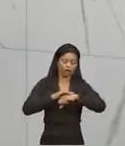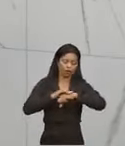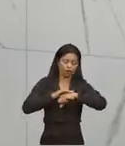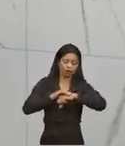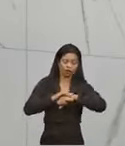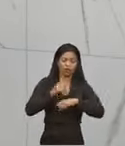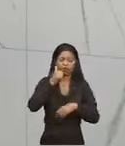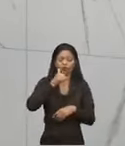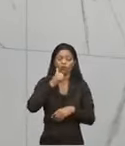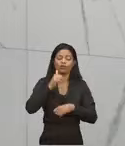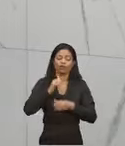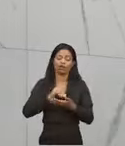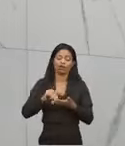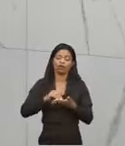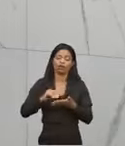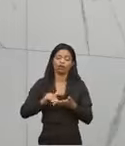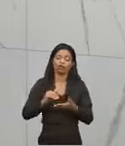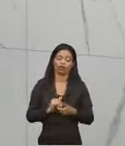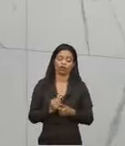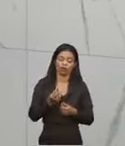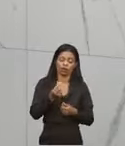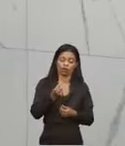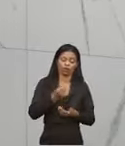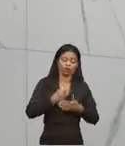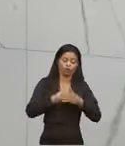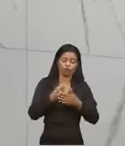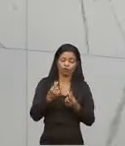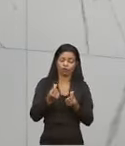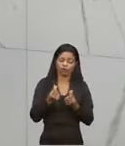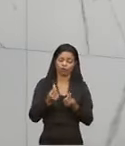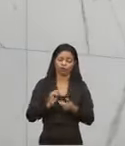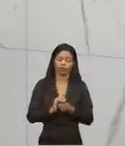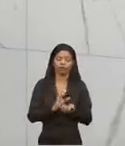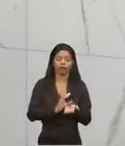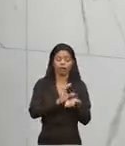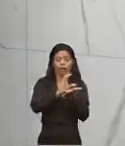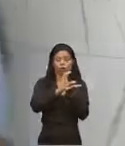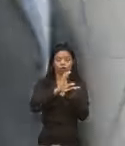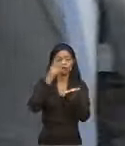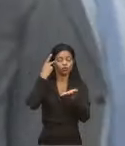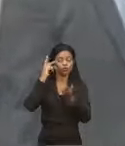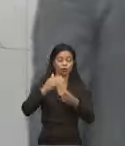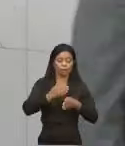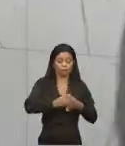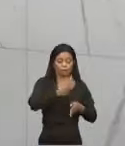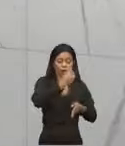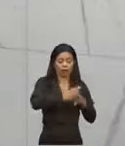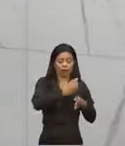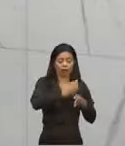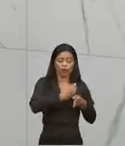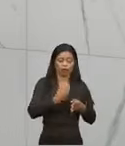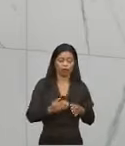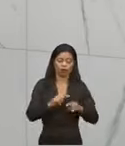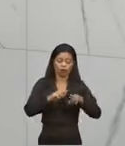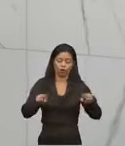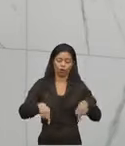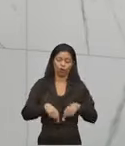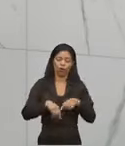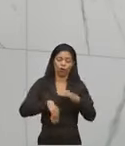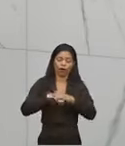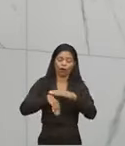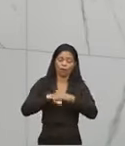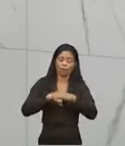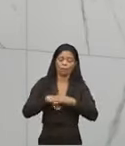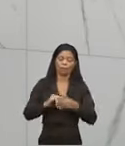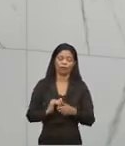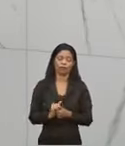orçamento o valor para a questão desse vestiário. Não é tão simples como a gente imagina. O campo está saindo lá, está lindo, um